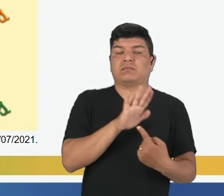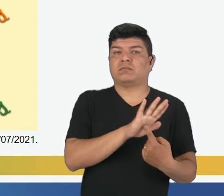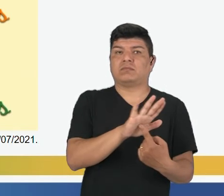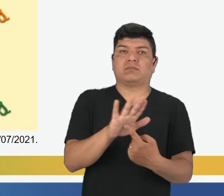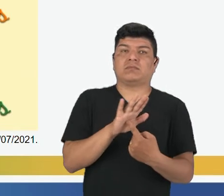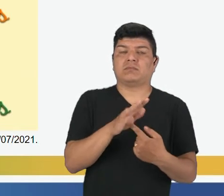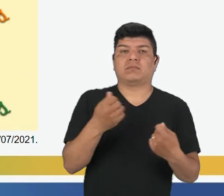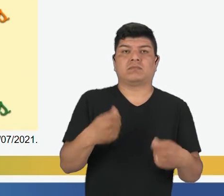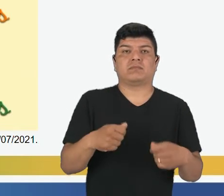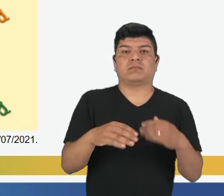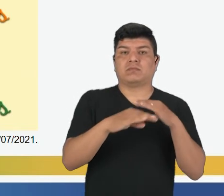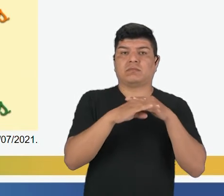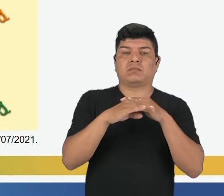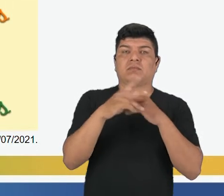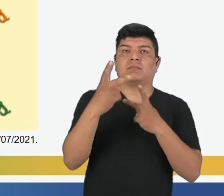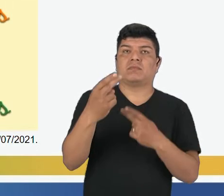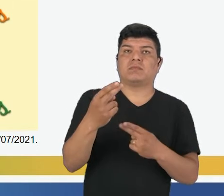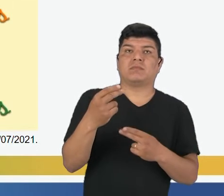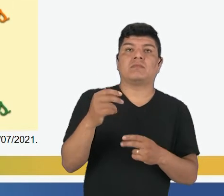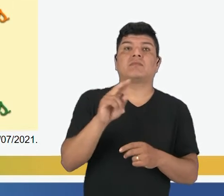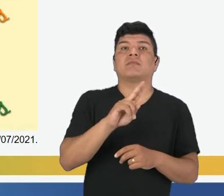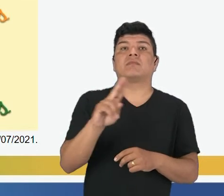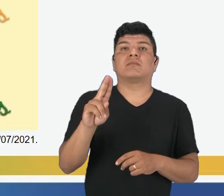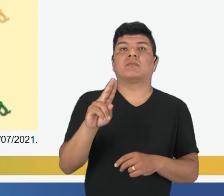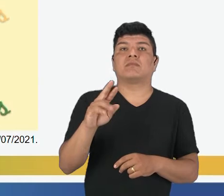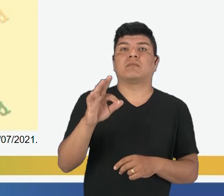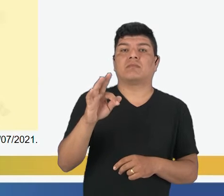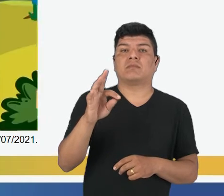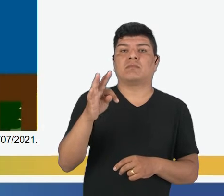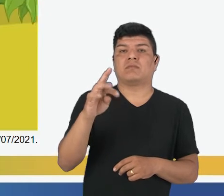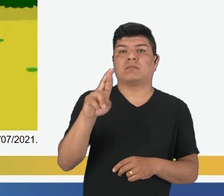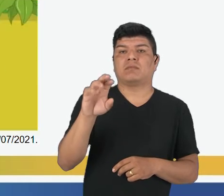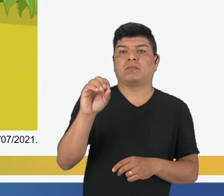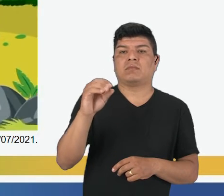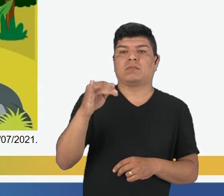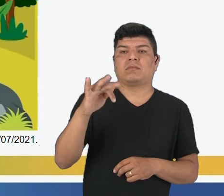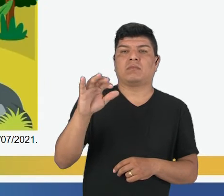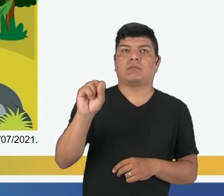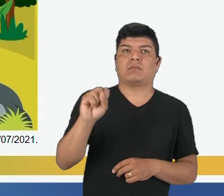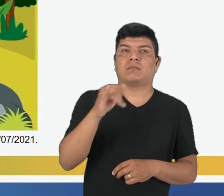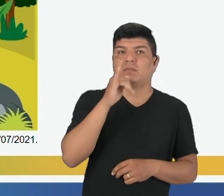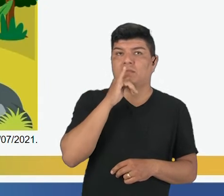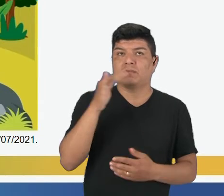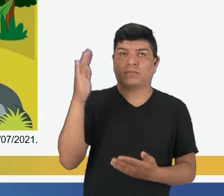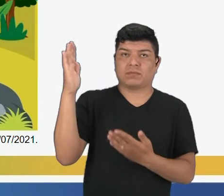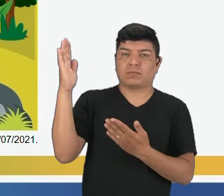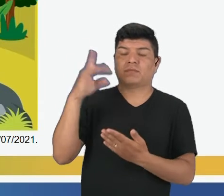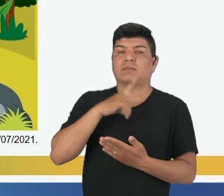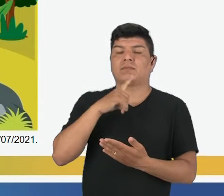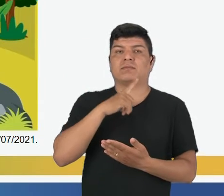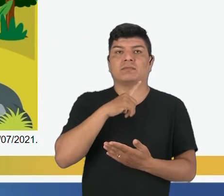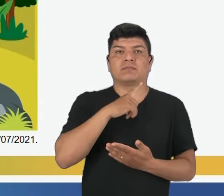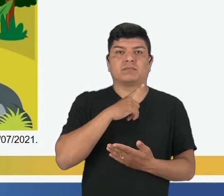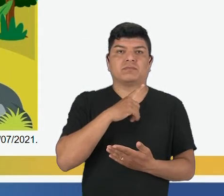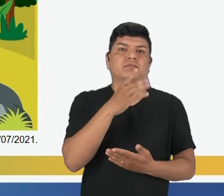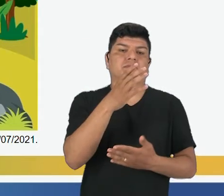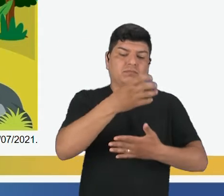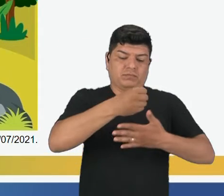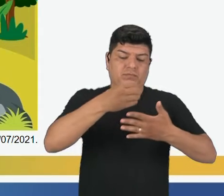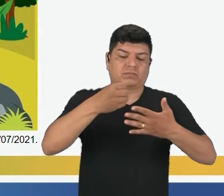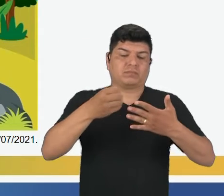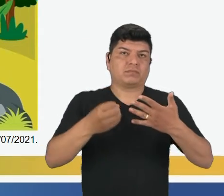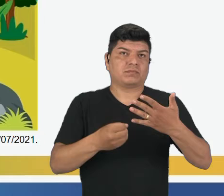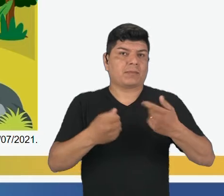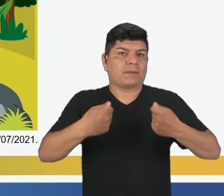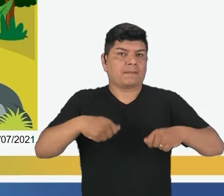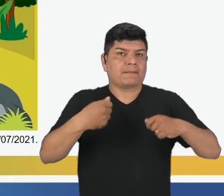essas necessidades semelhantes, damos o nome de nível trófico. Aqui, por exemplo, temos uma cadeia alimentar na qual é